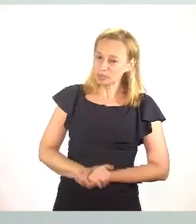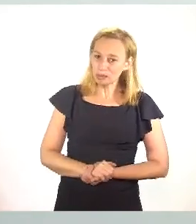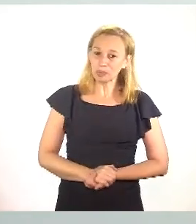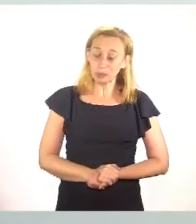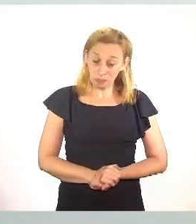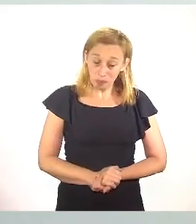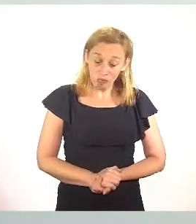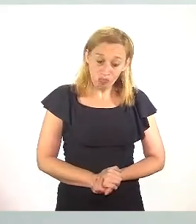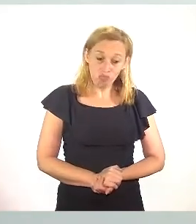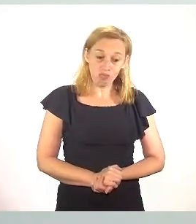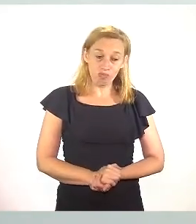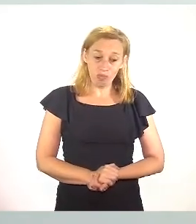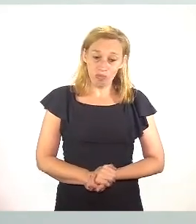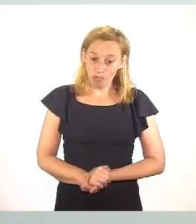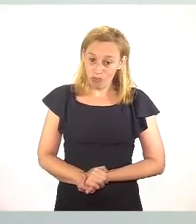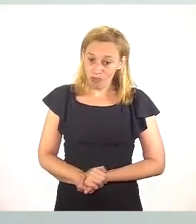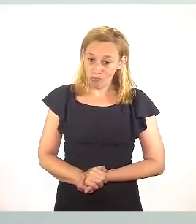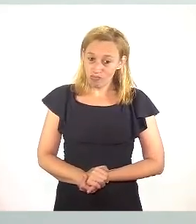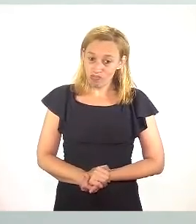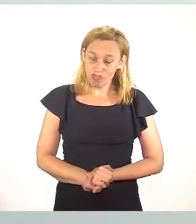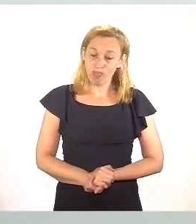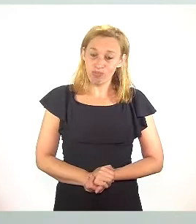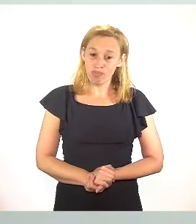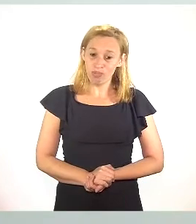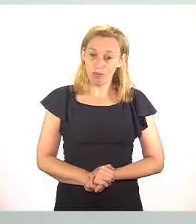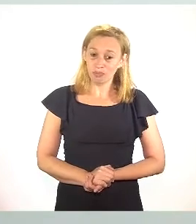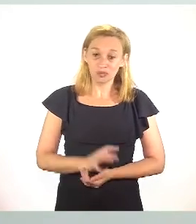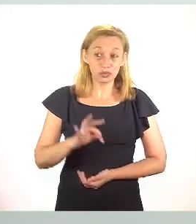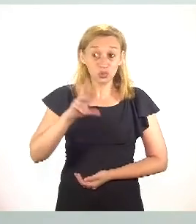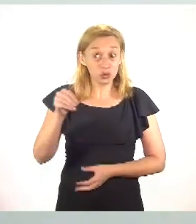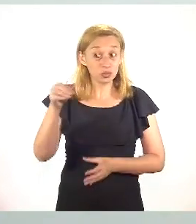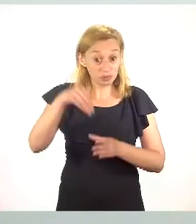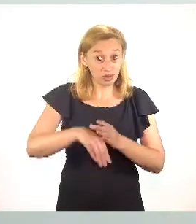formou com a palma da mão.